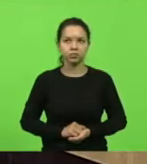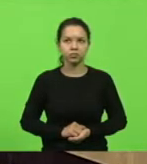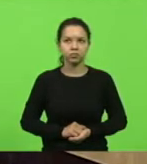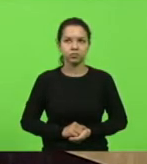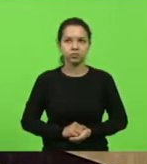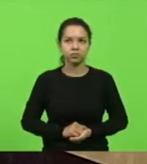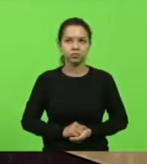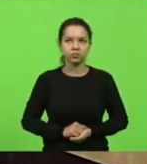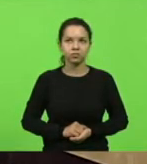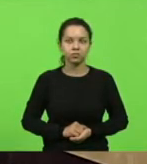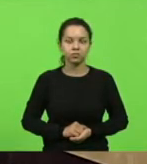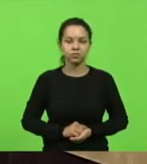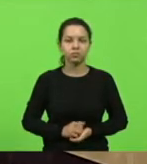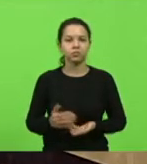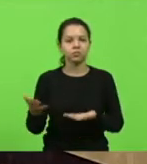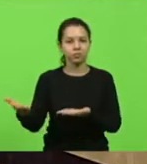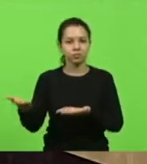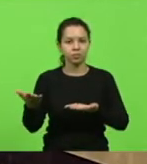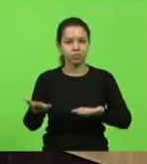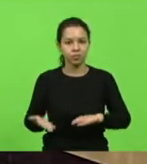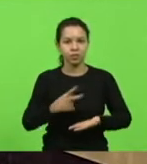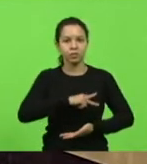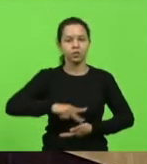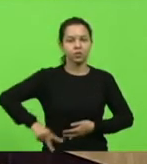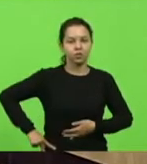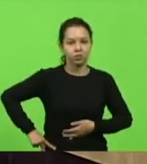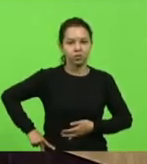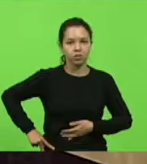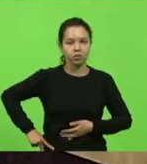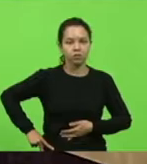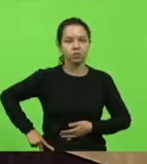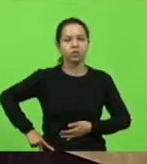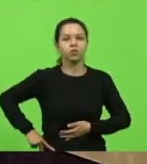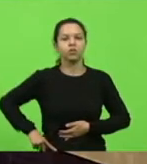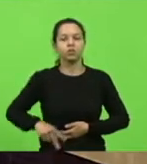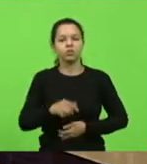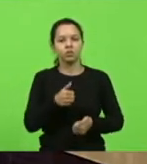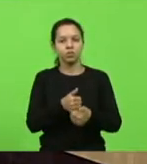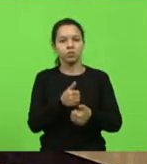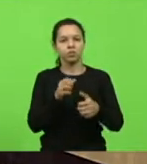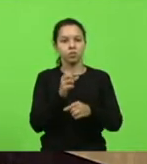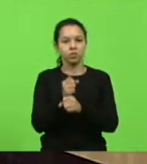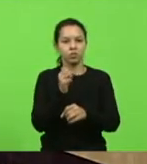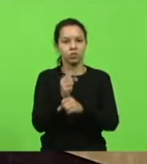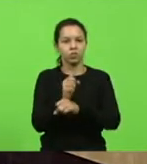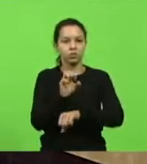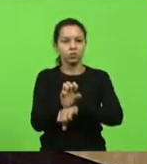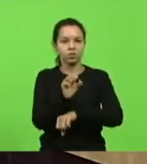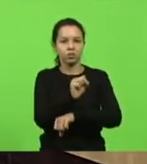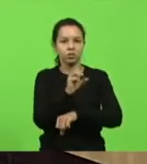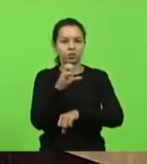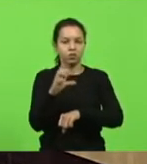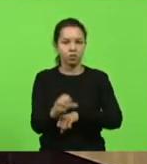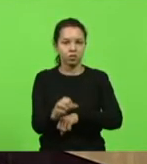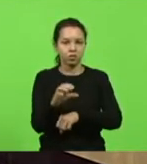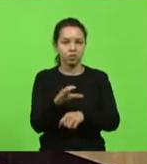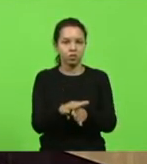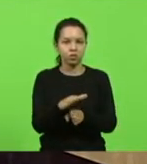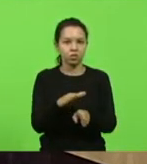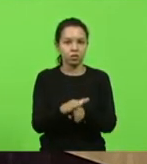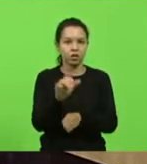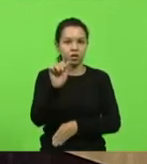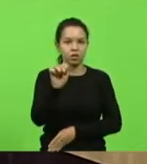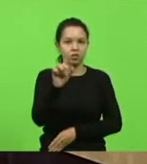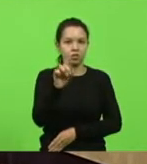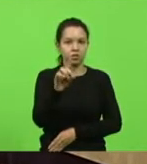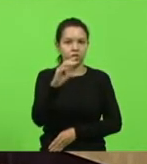o excelentíssimo senhor presidente do Tribunal de Contas do Estado de Santa Catarina Conselheiro adircélio de Moraes